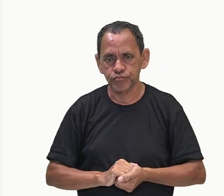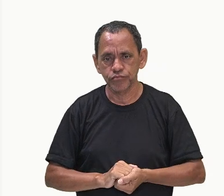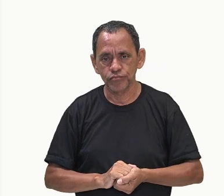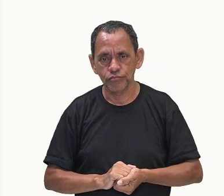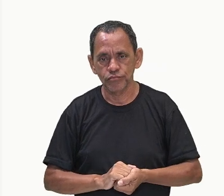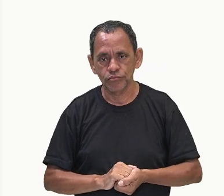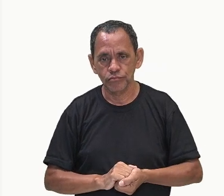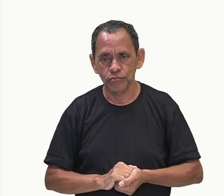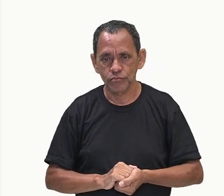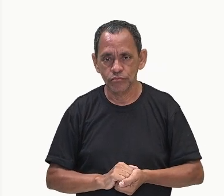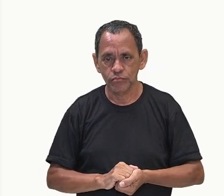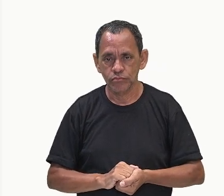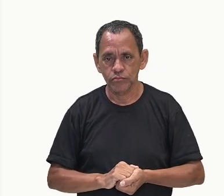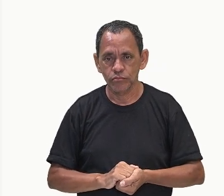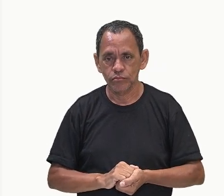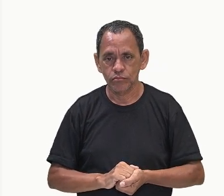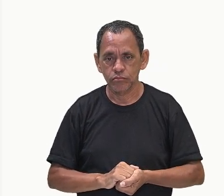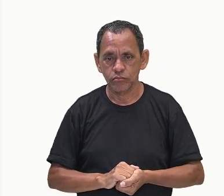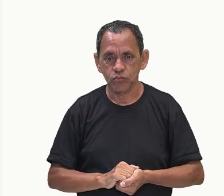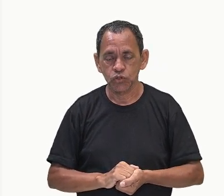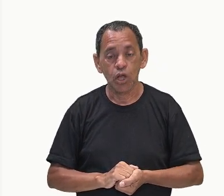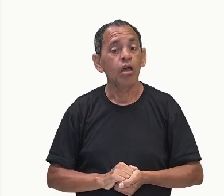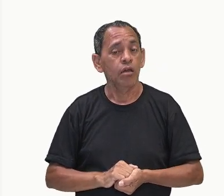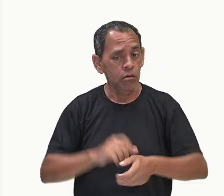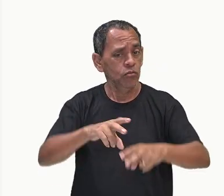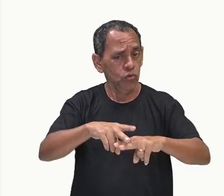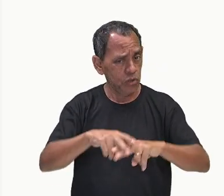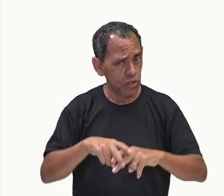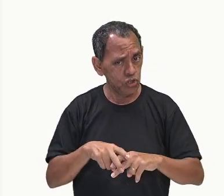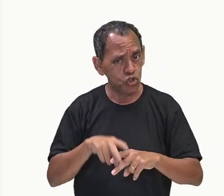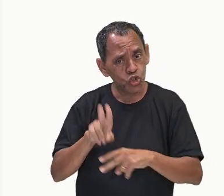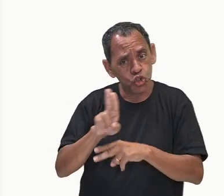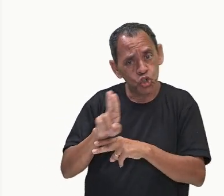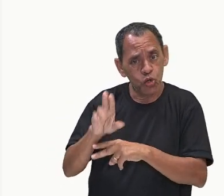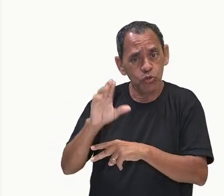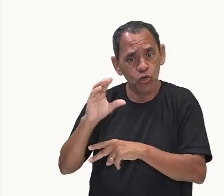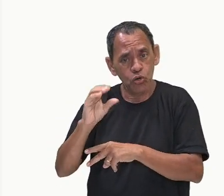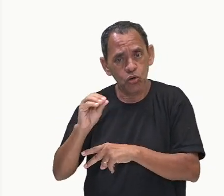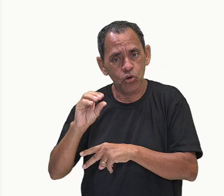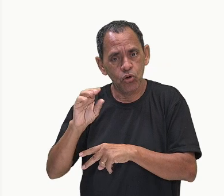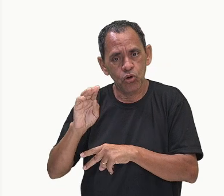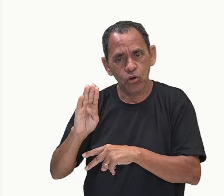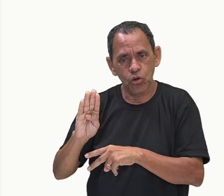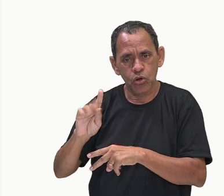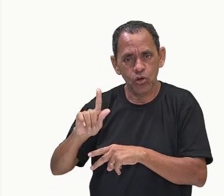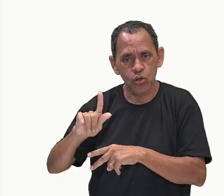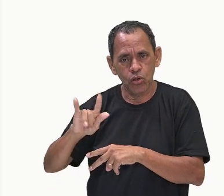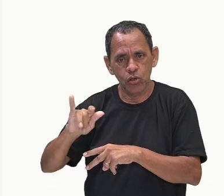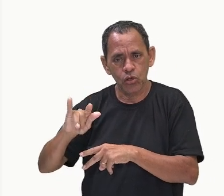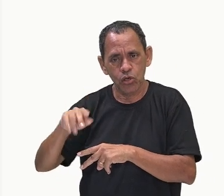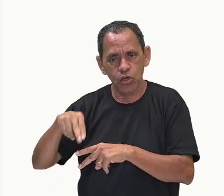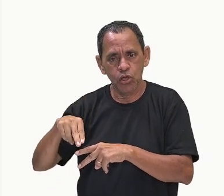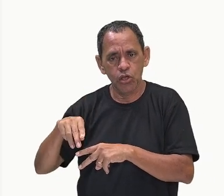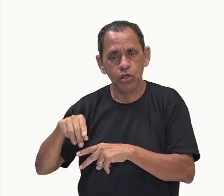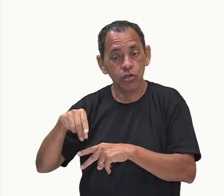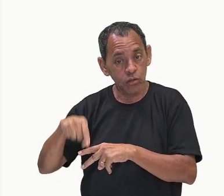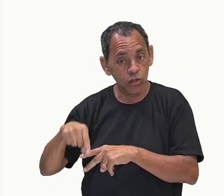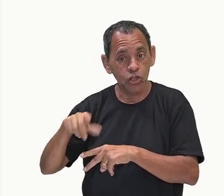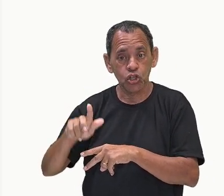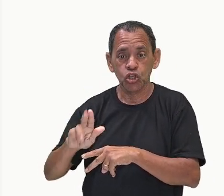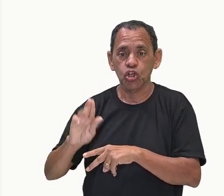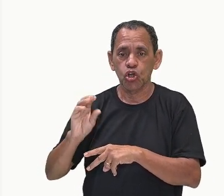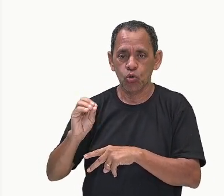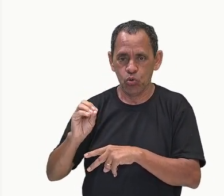isso que ele vai ser um cilindro oblíquo, tá? Então, essa é a diferença dos